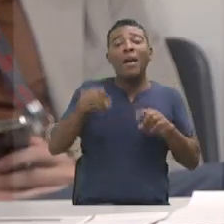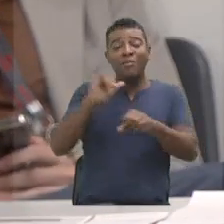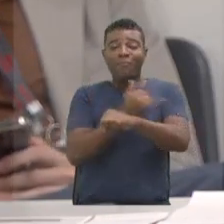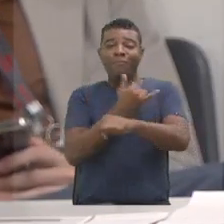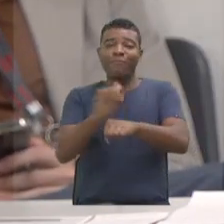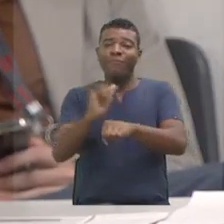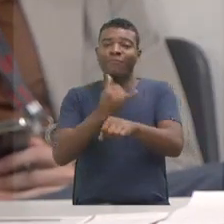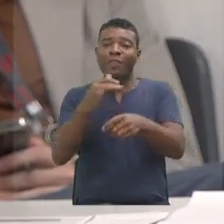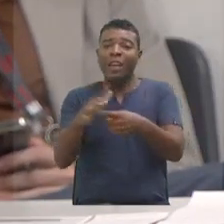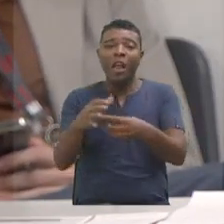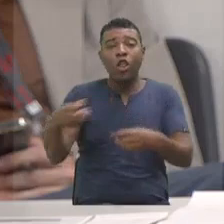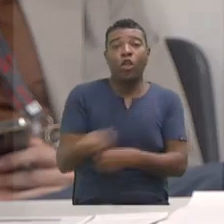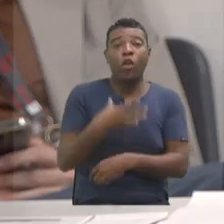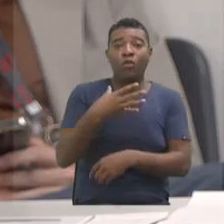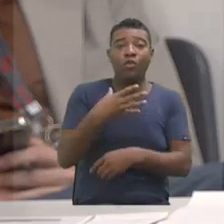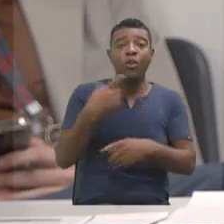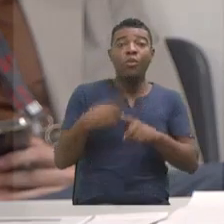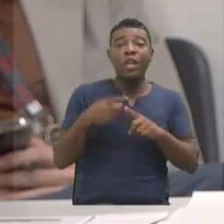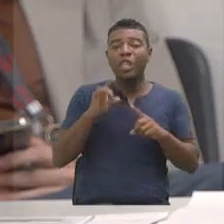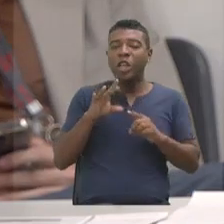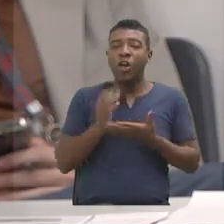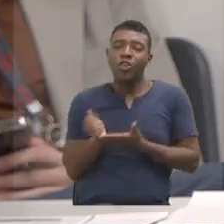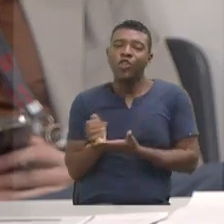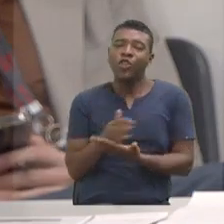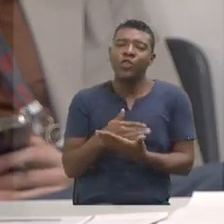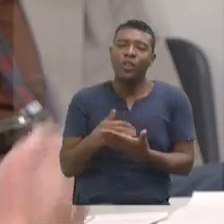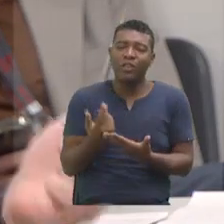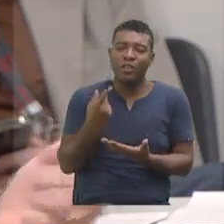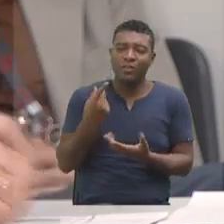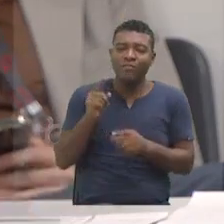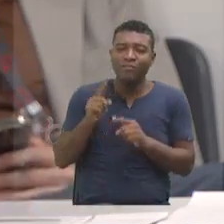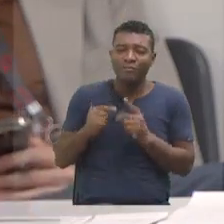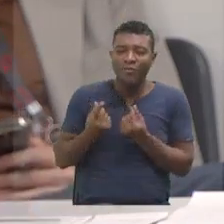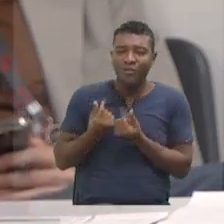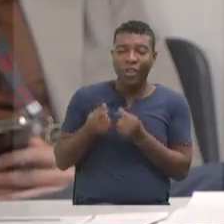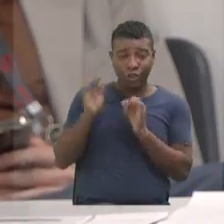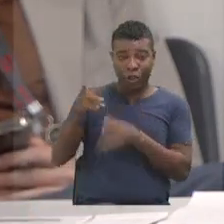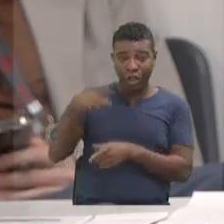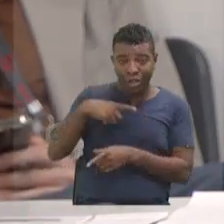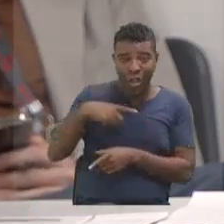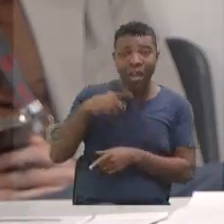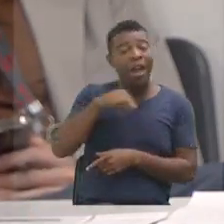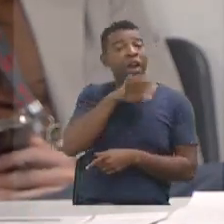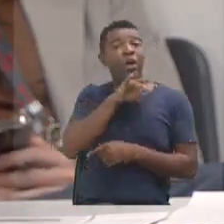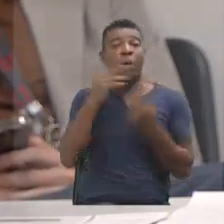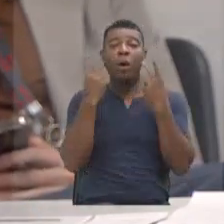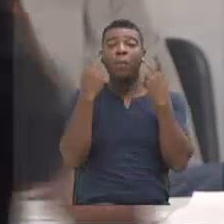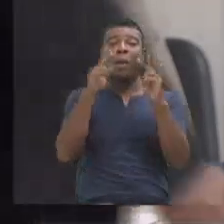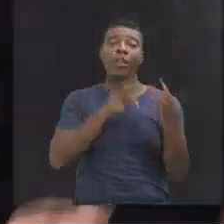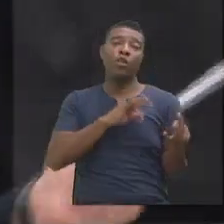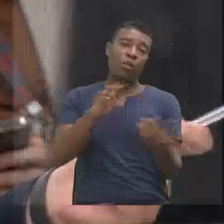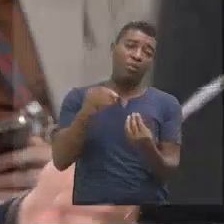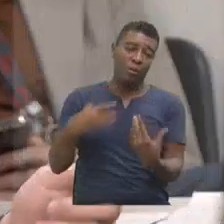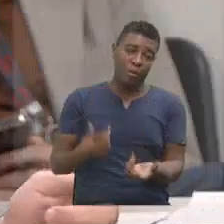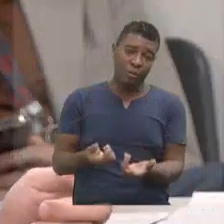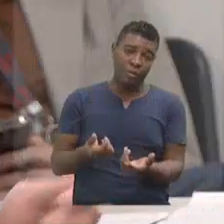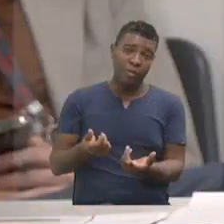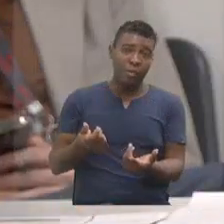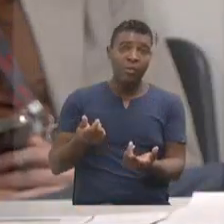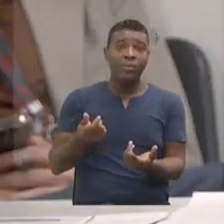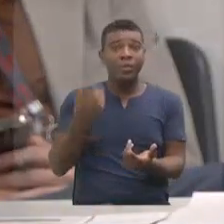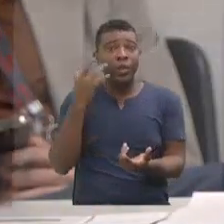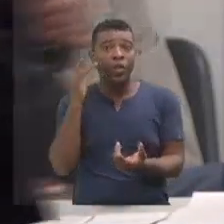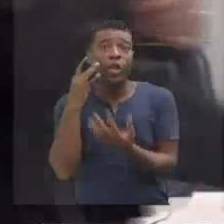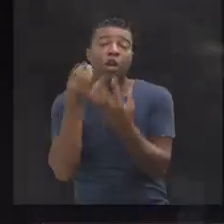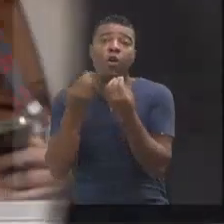se a gente só diluir o recurso existente é ruim para todo mundo então vamos sim é não sei quando a gente começaria que tá marcado nossa